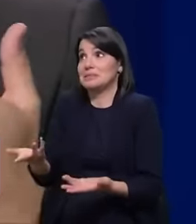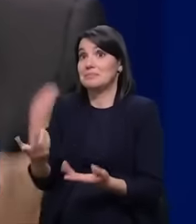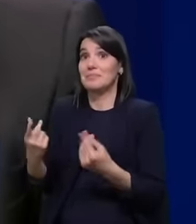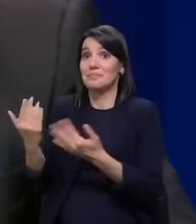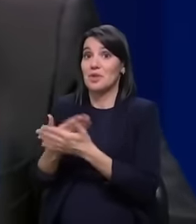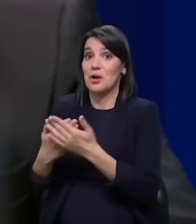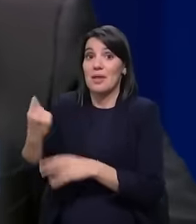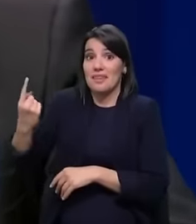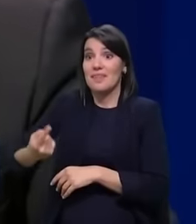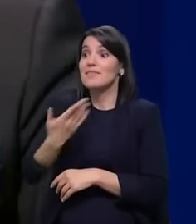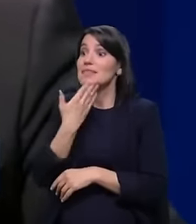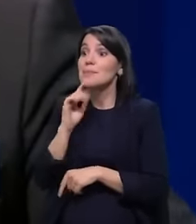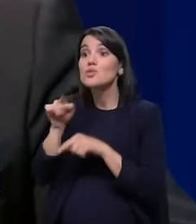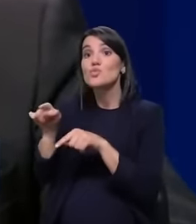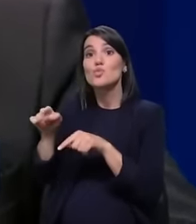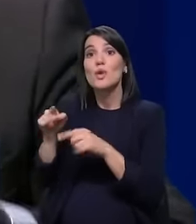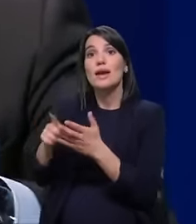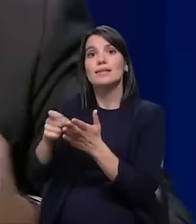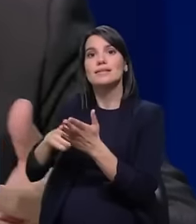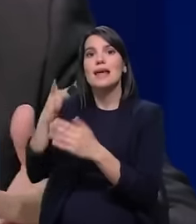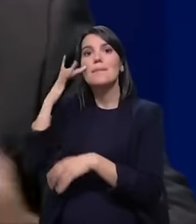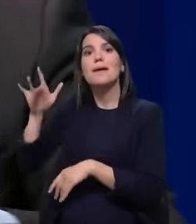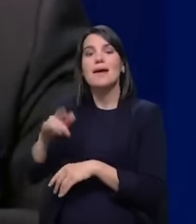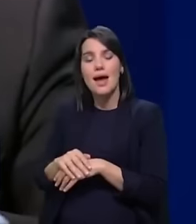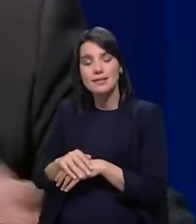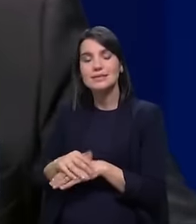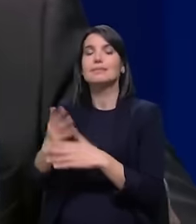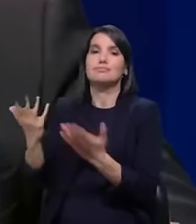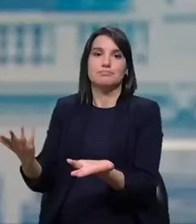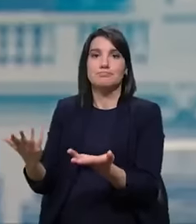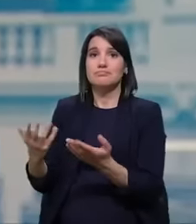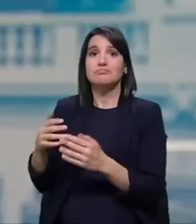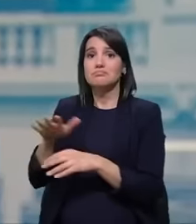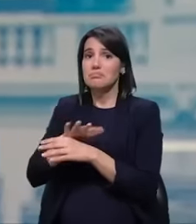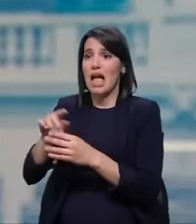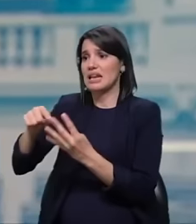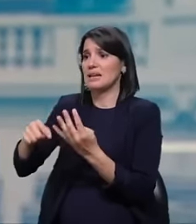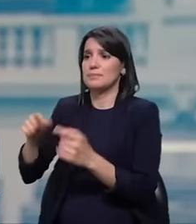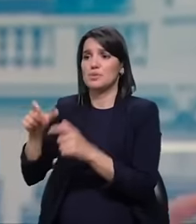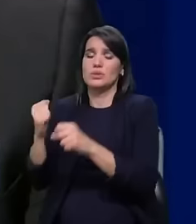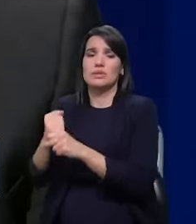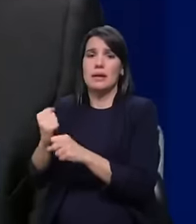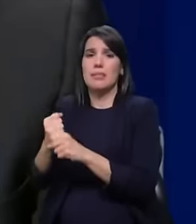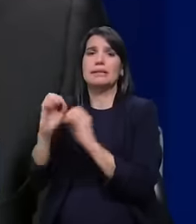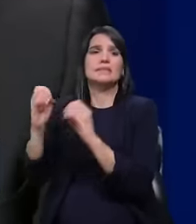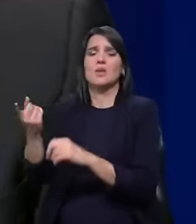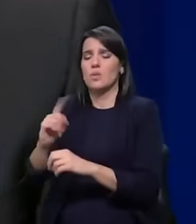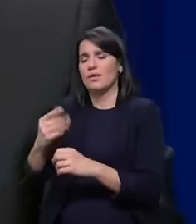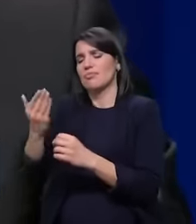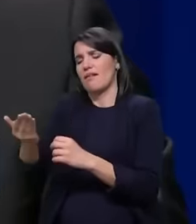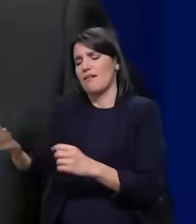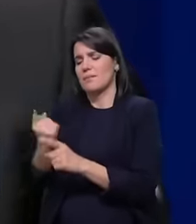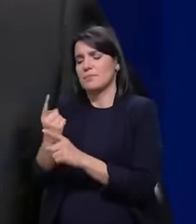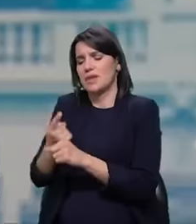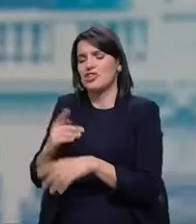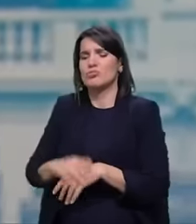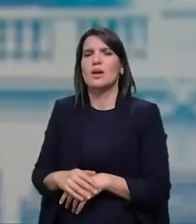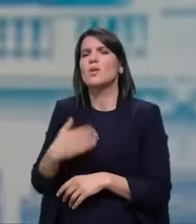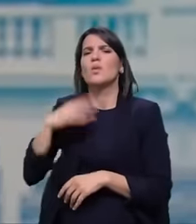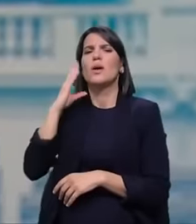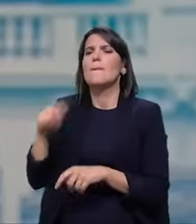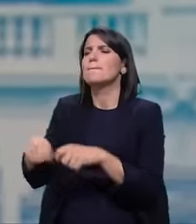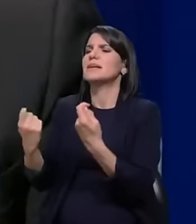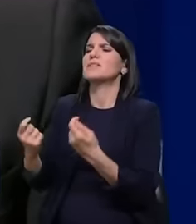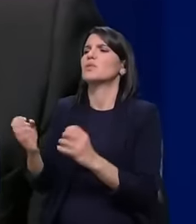economia deve determinar as necessidades migratórias que temos. Ora, portanto, nenhum desses setores ficava sem trabalhadores. E devem ter acesso ao Serviço Nacional de Saúde. Eu penso que não há nenhum